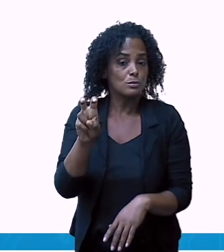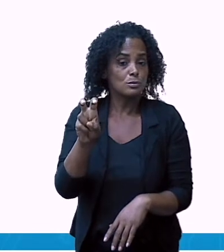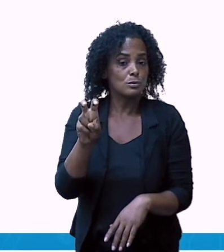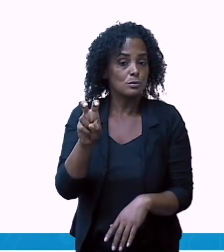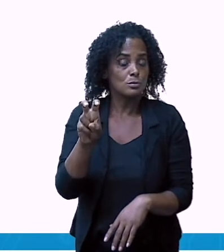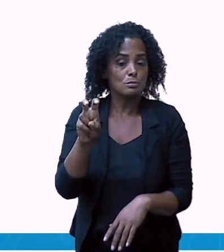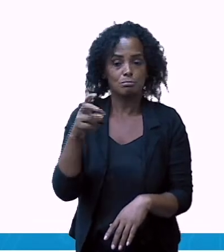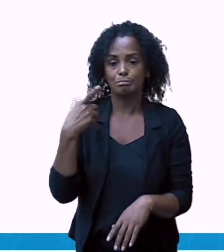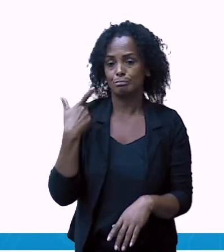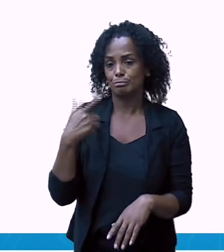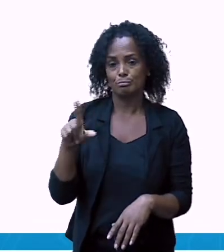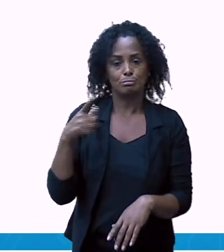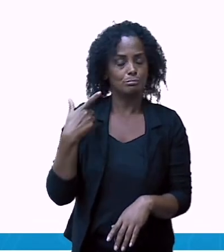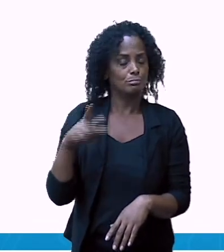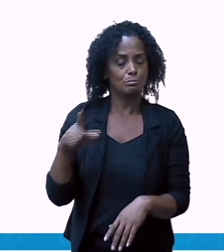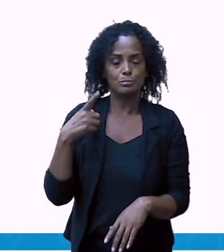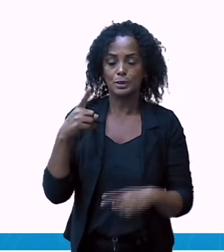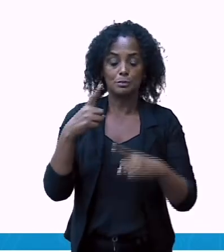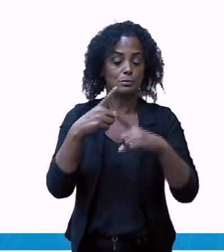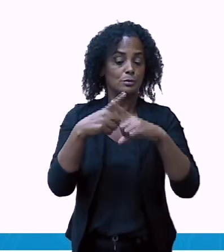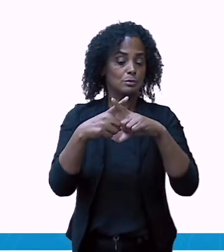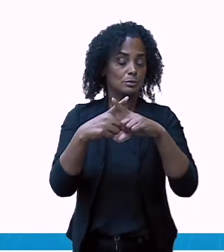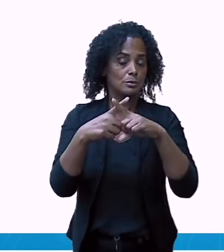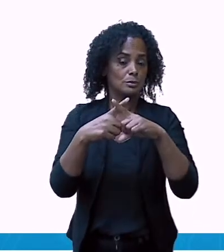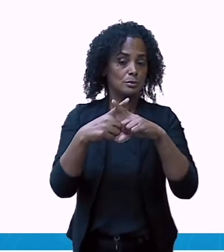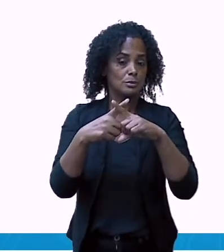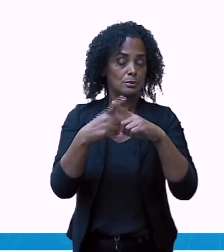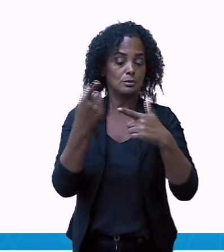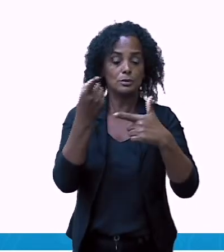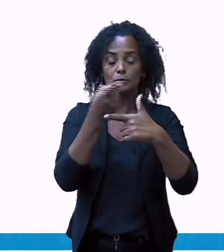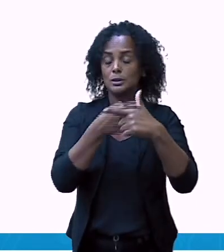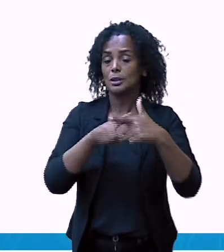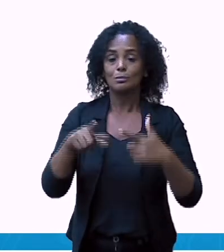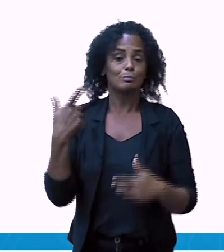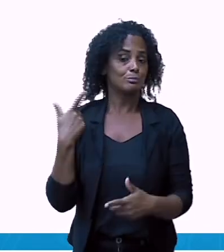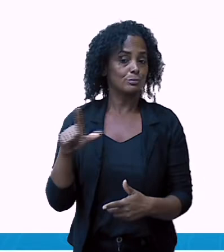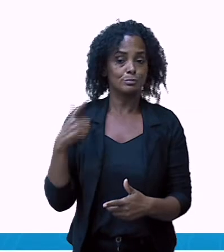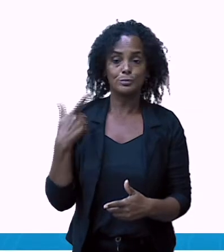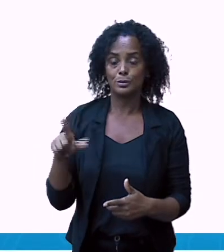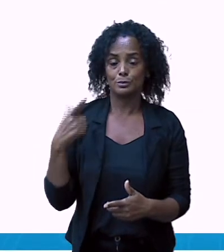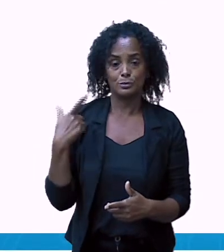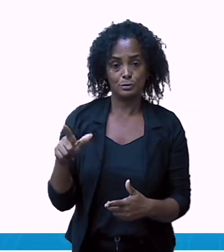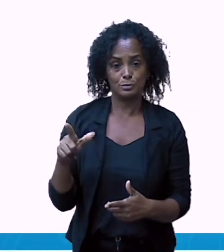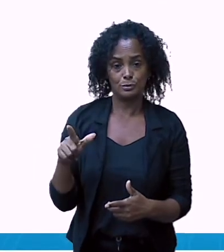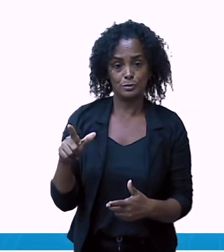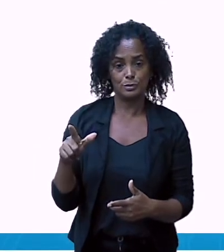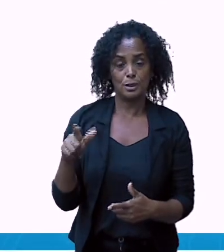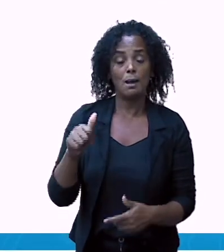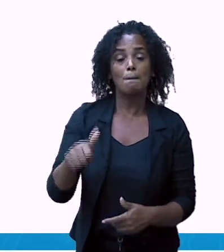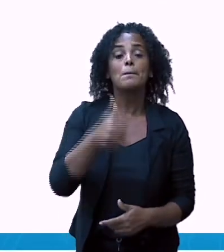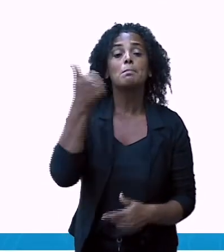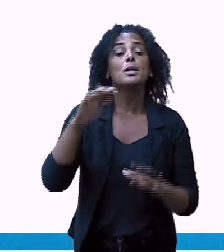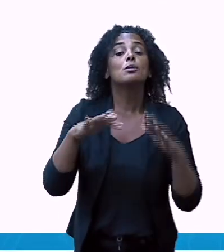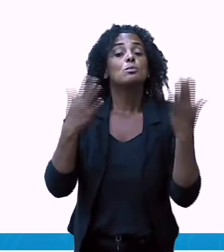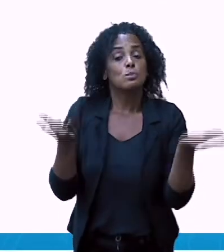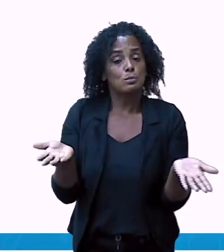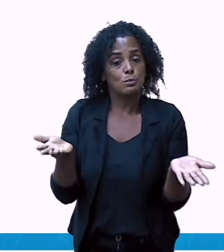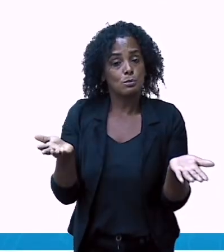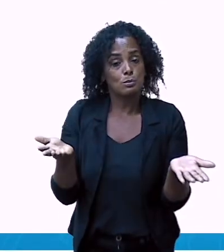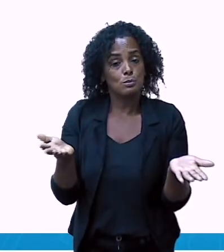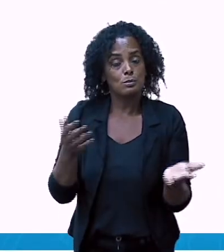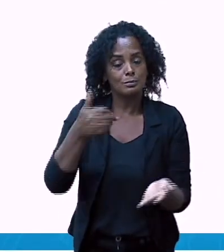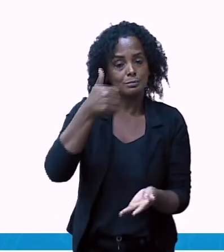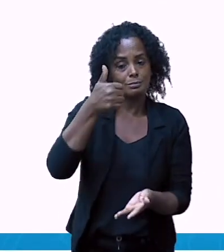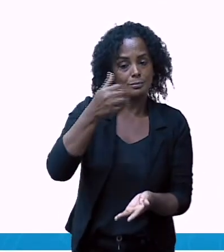nem multiplicação e nem divisão. Vamos resolver, então, para a operação que aparece primeiro, que é